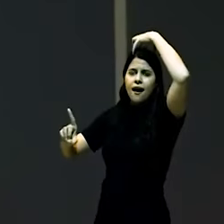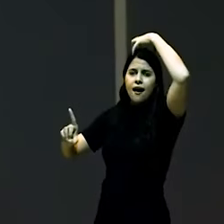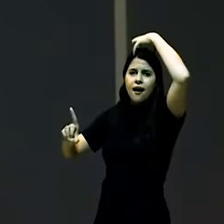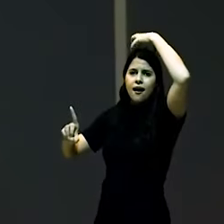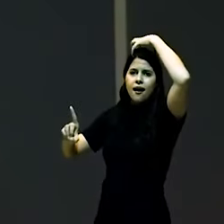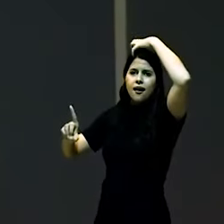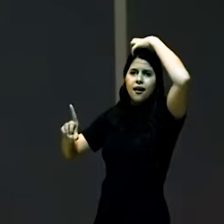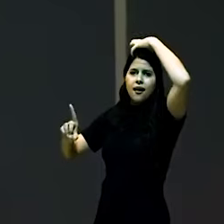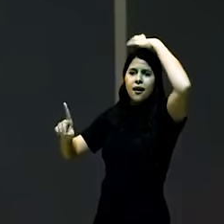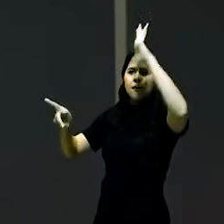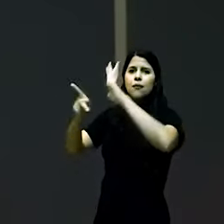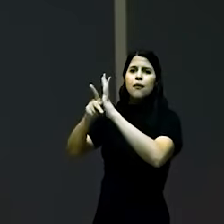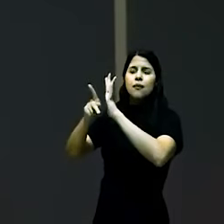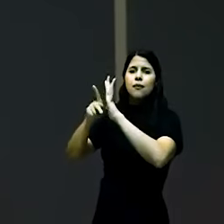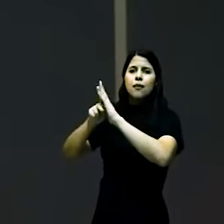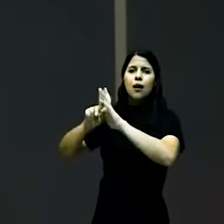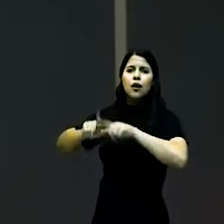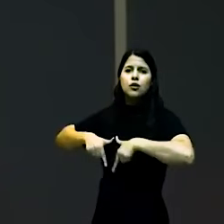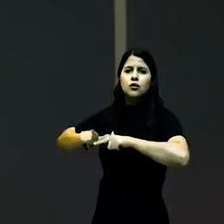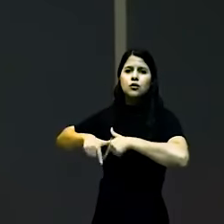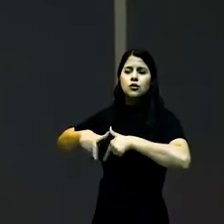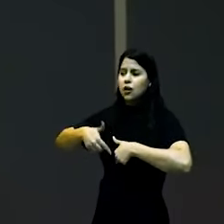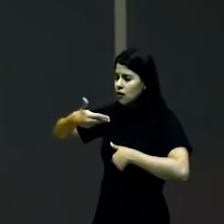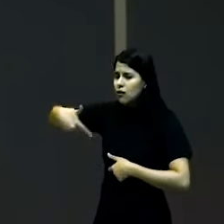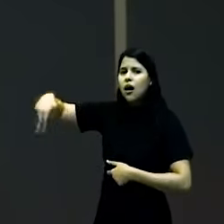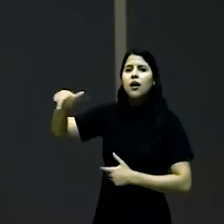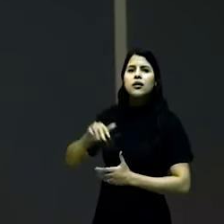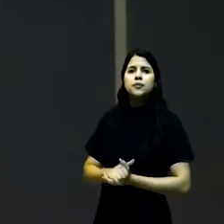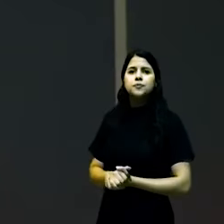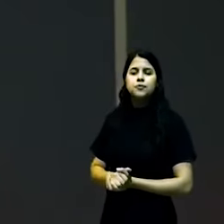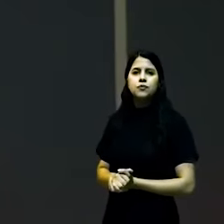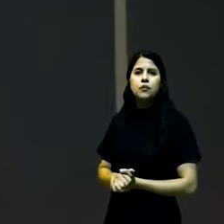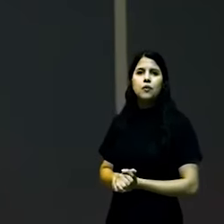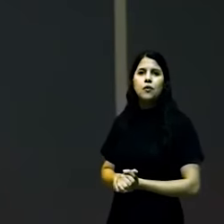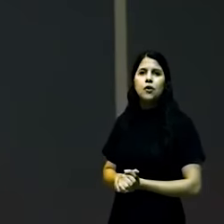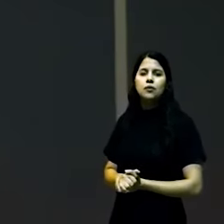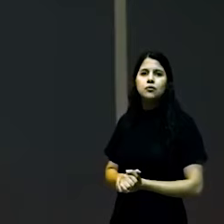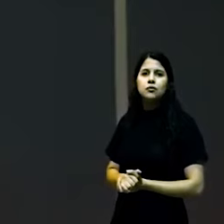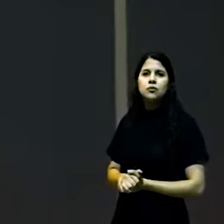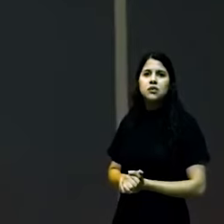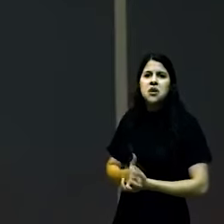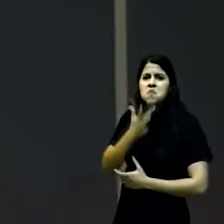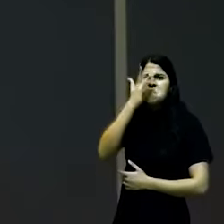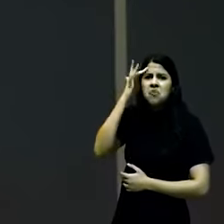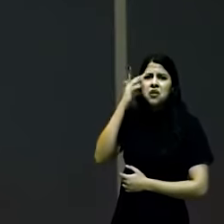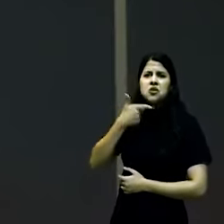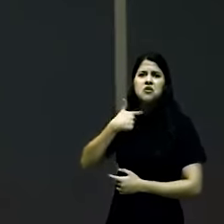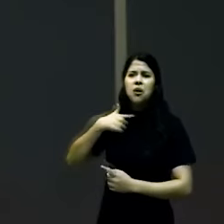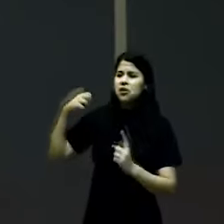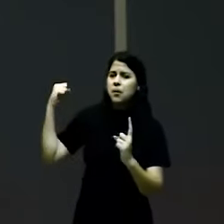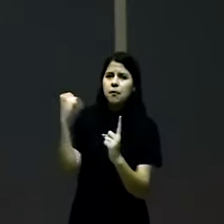de Israel. Vai, quem escapar, se alguém quiser te matar, fica